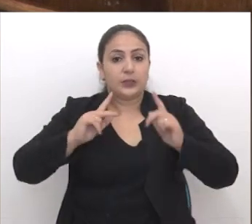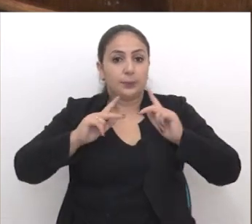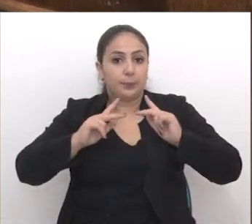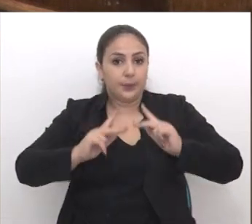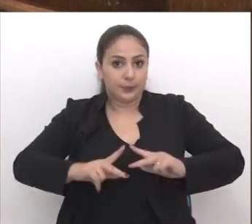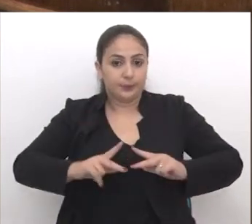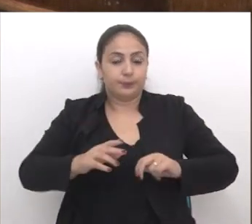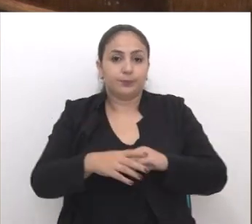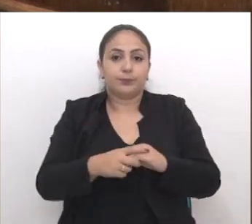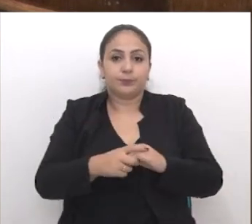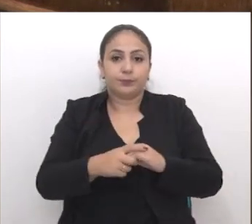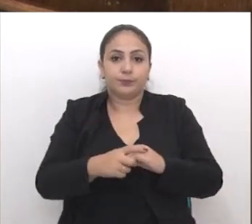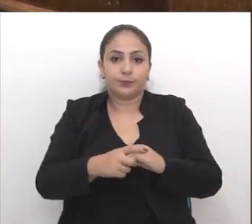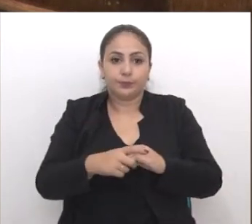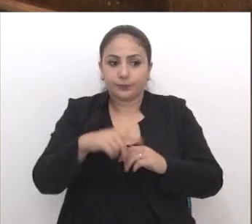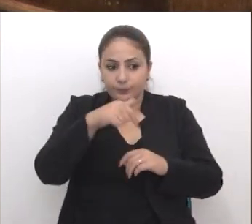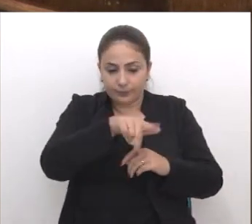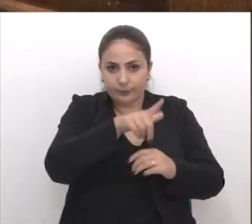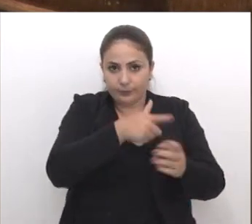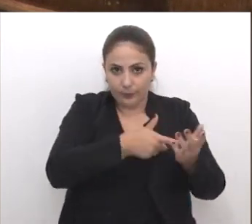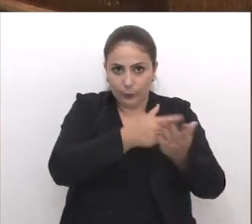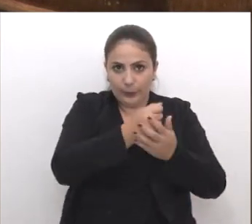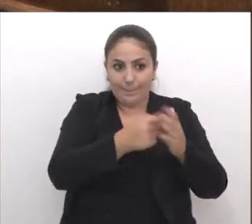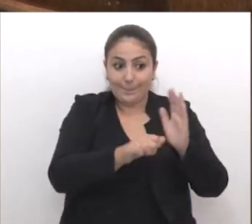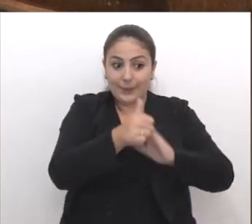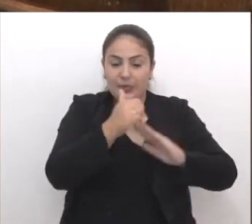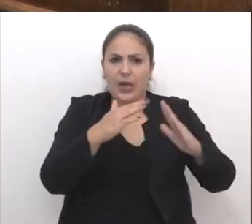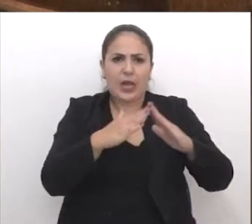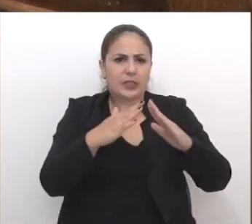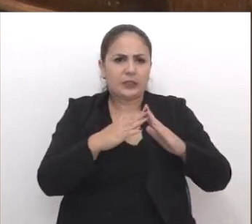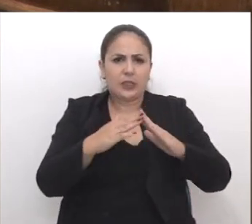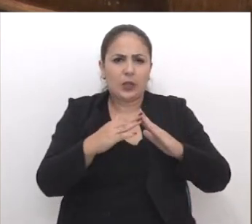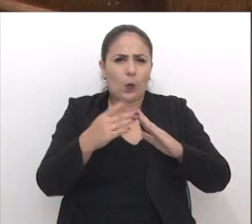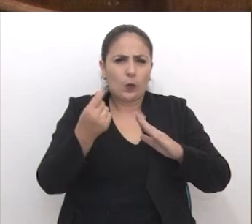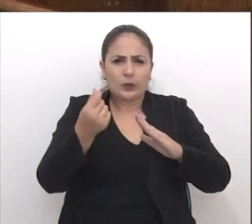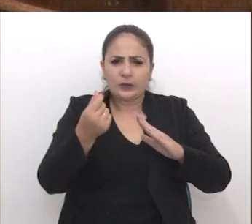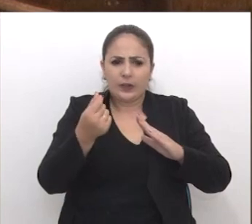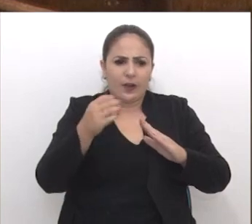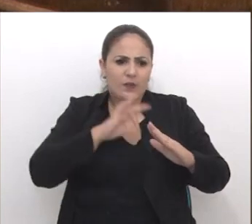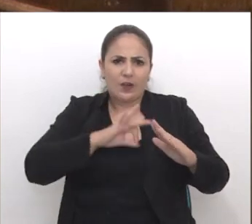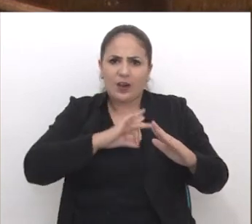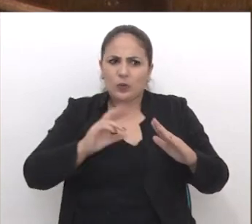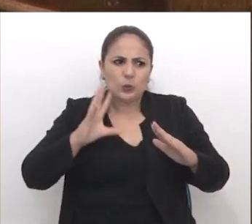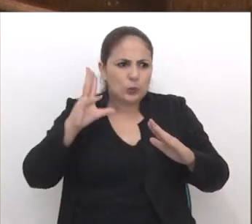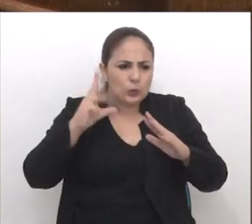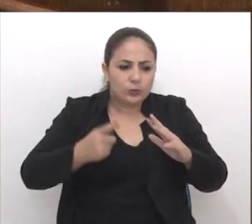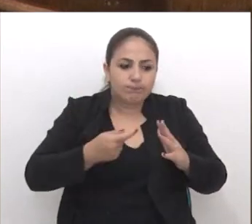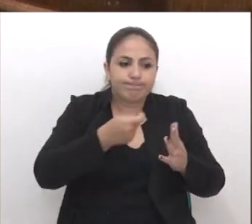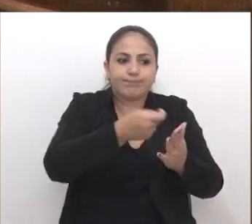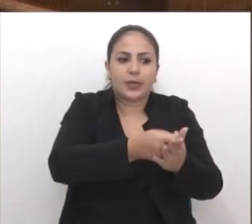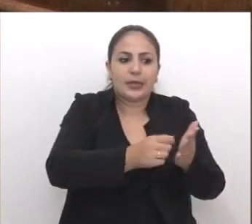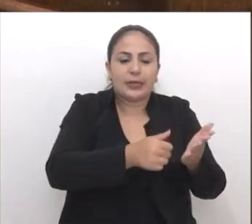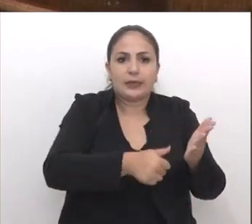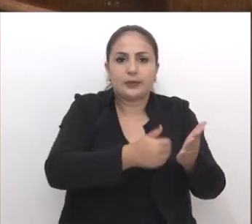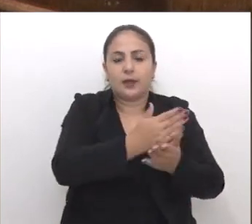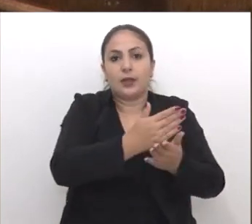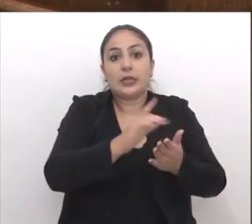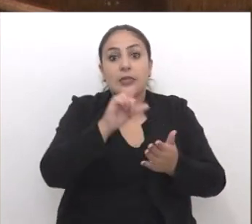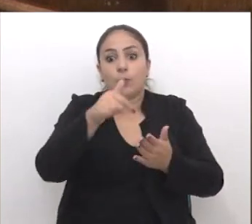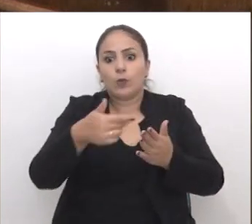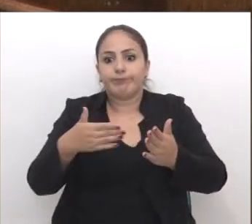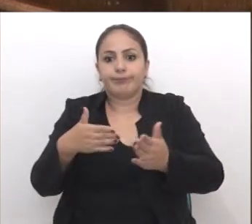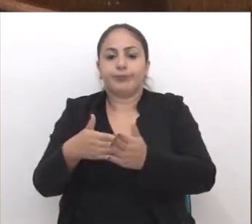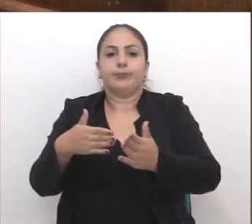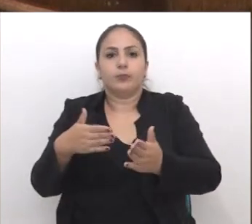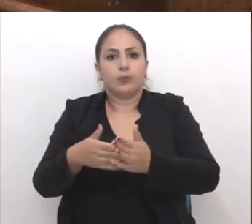quando a pessoa vai comprar o primeiro imóvel, ela junta todo o dinheiro que ela tem para dar de entrada nesse imóvel. E aí esbarra